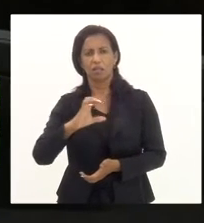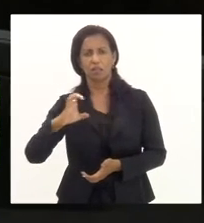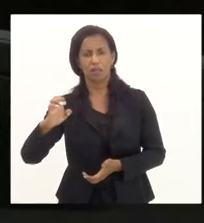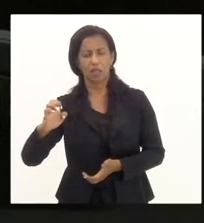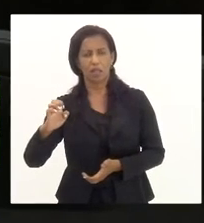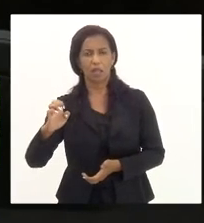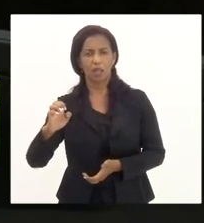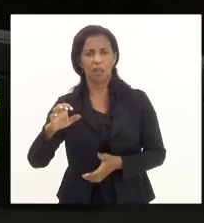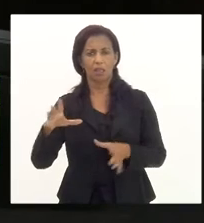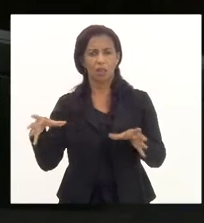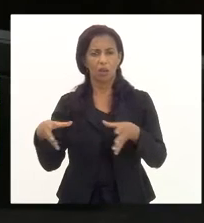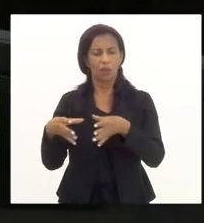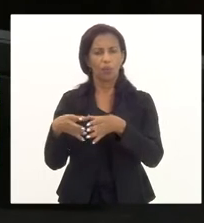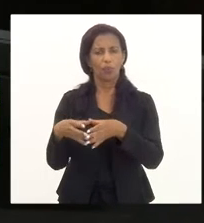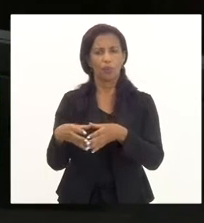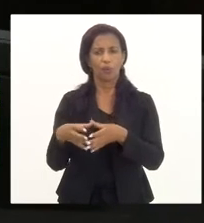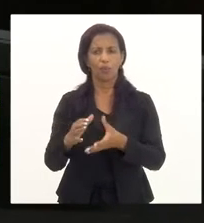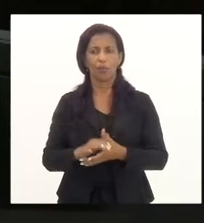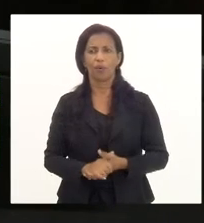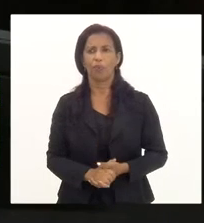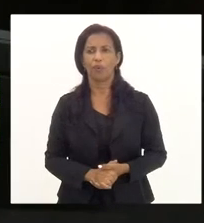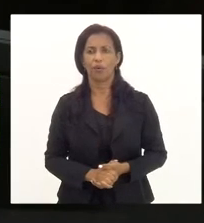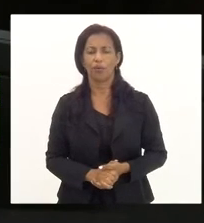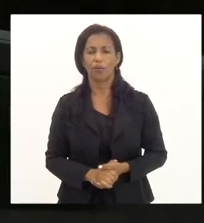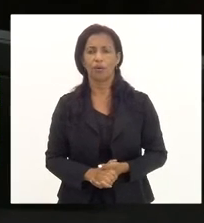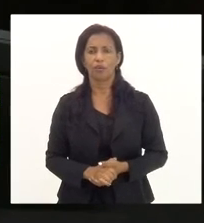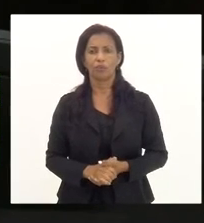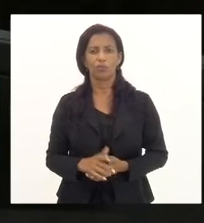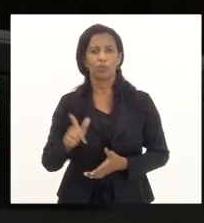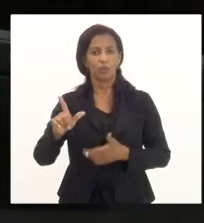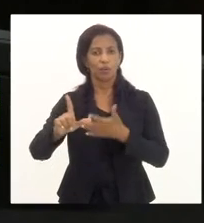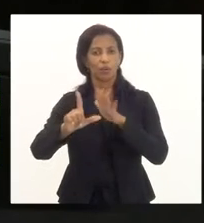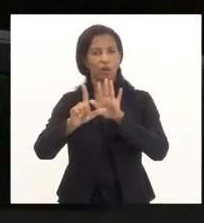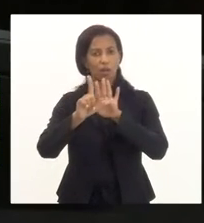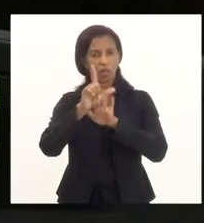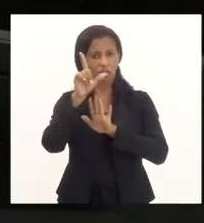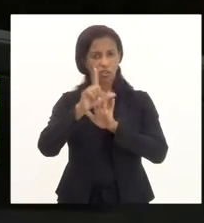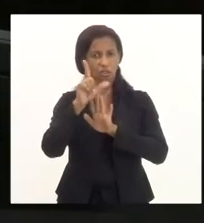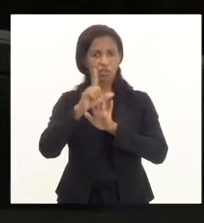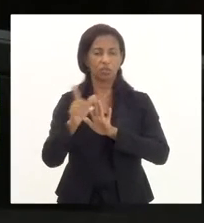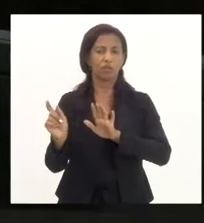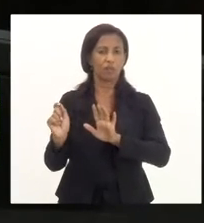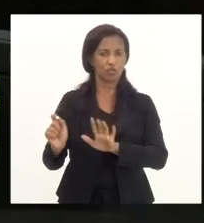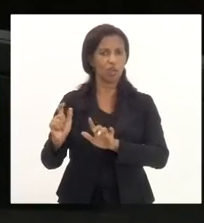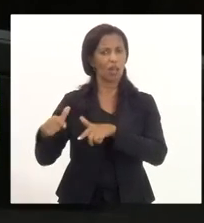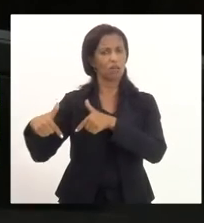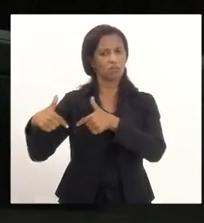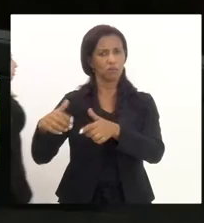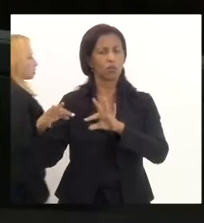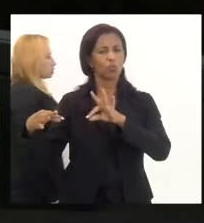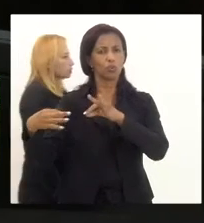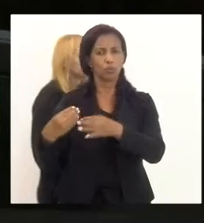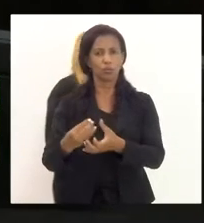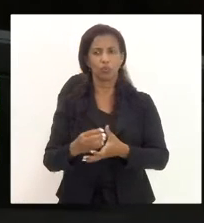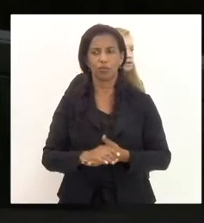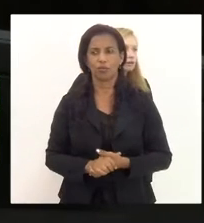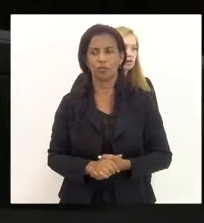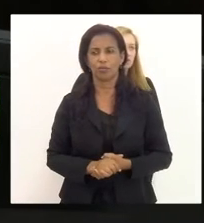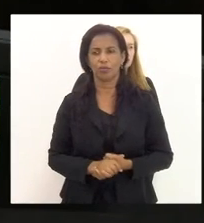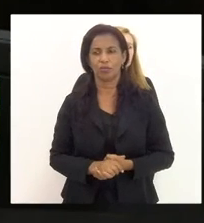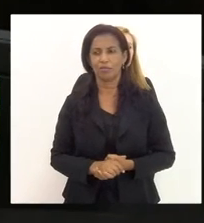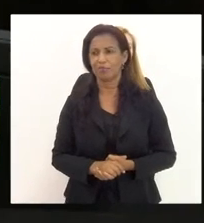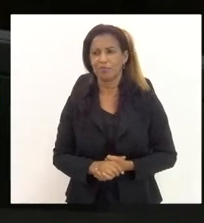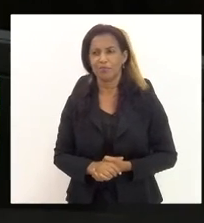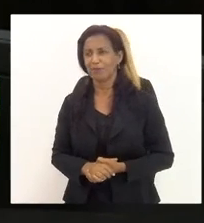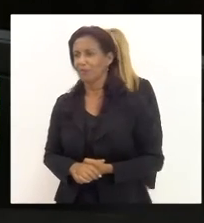Contas que é um órgão de assessoramento do Legislativo ela já faz é todo o controle e acompanhamento